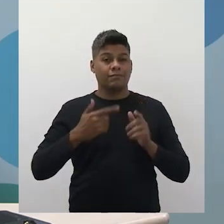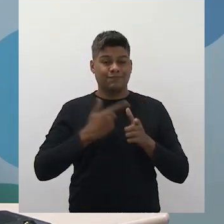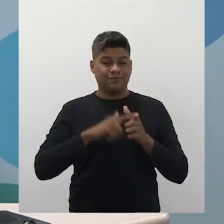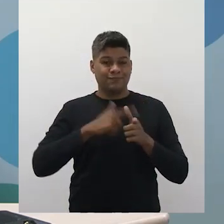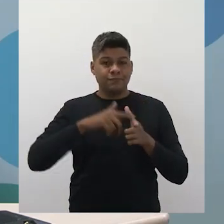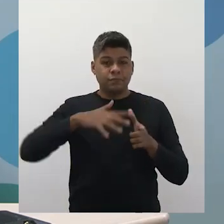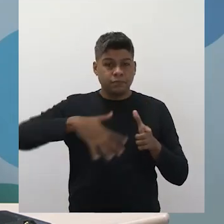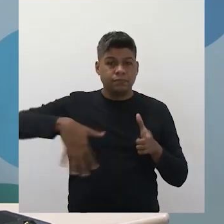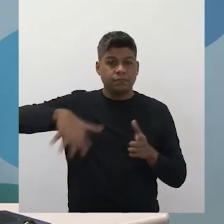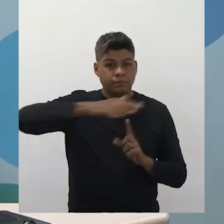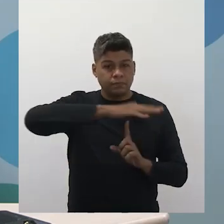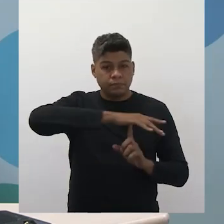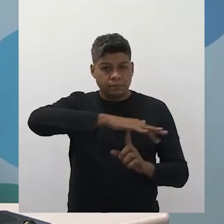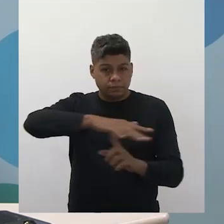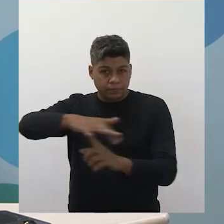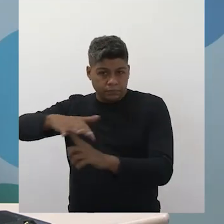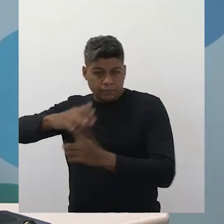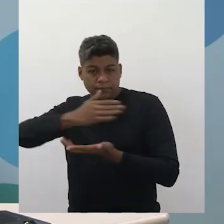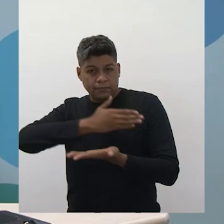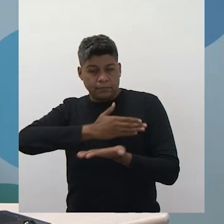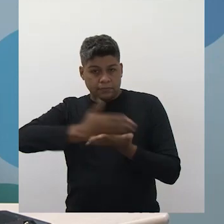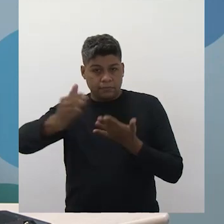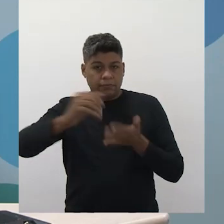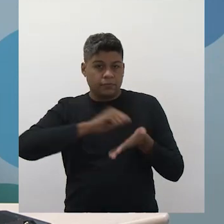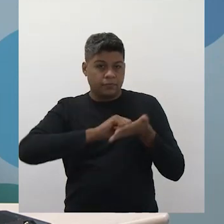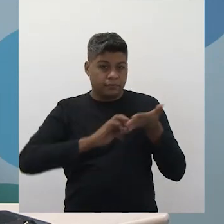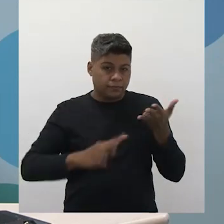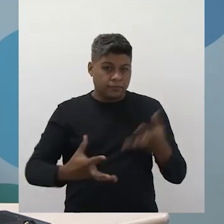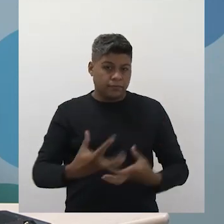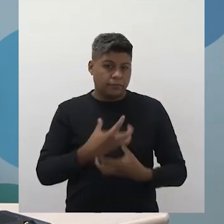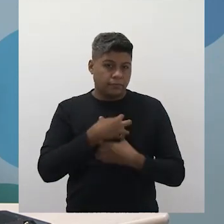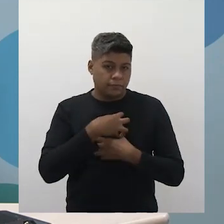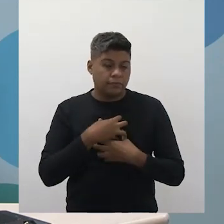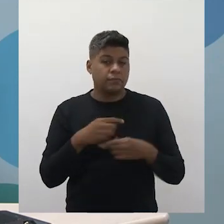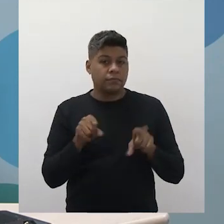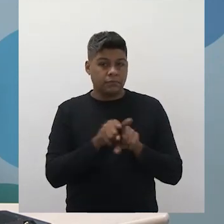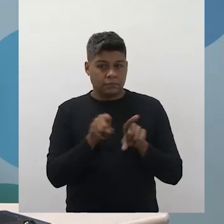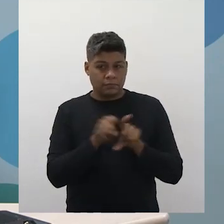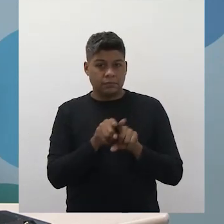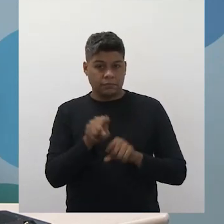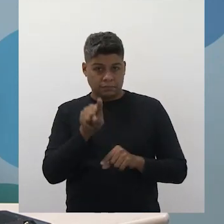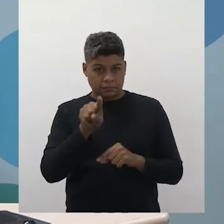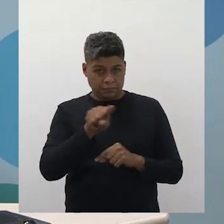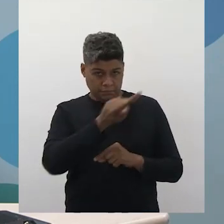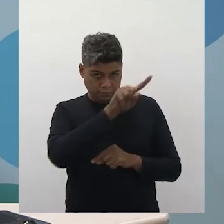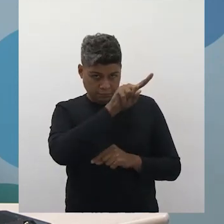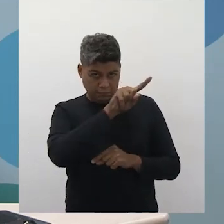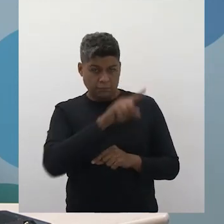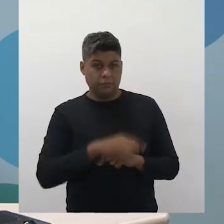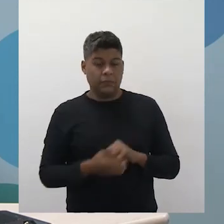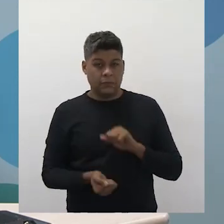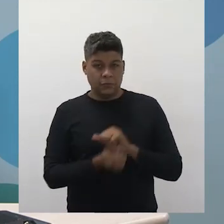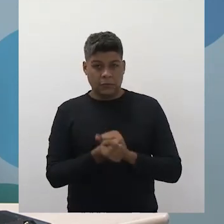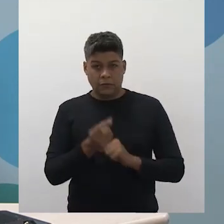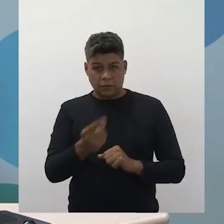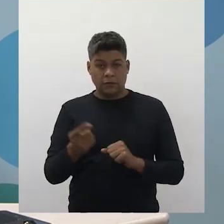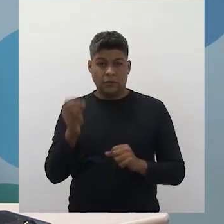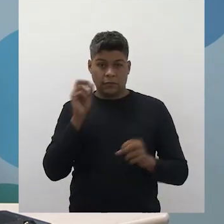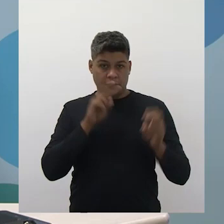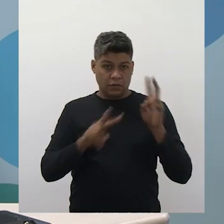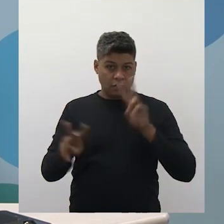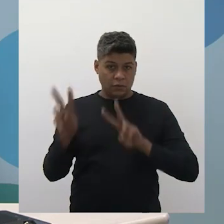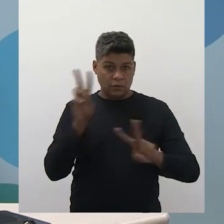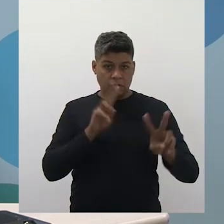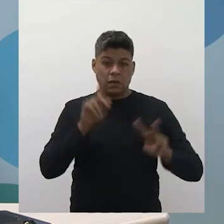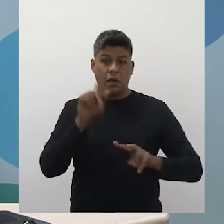nós escolhemos um pouquinho junto no começo da atividade de sensibilização. Gostaria que a produção colocasse na tela para vocês visualizassem, tá? Que